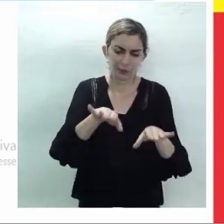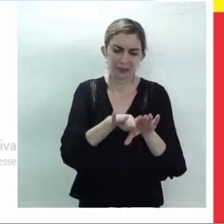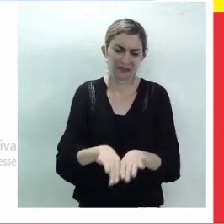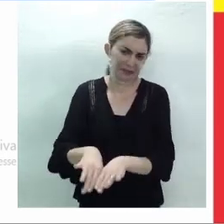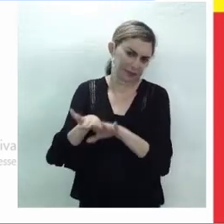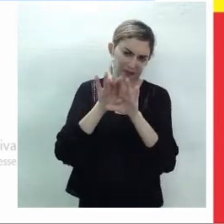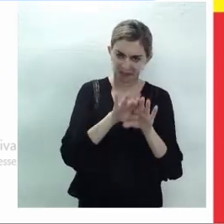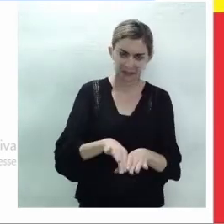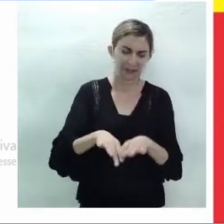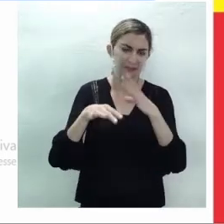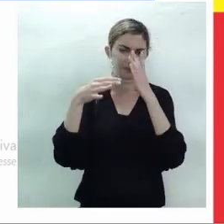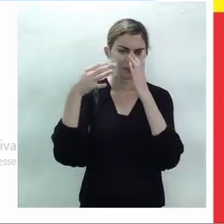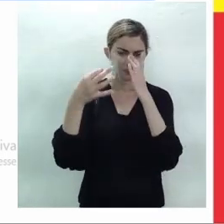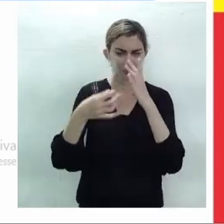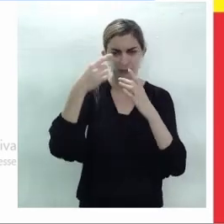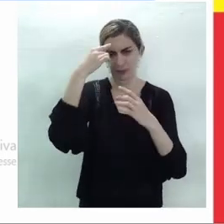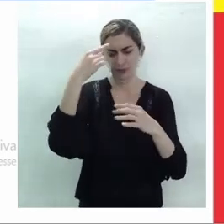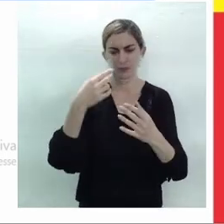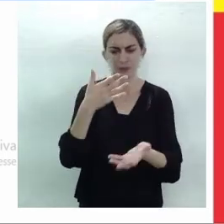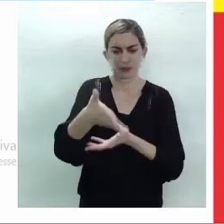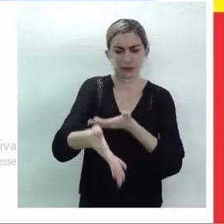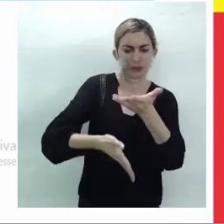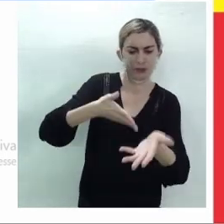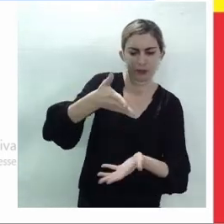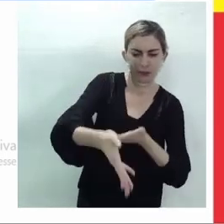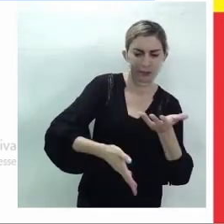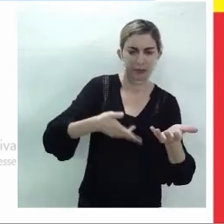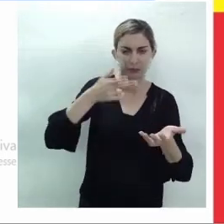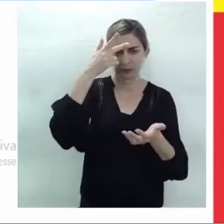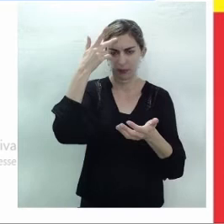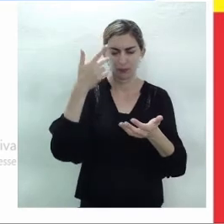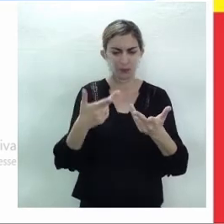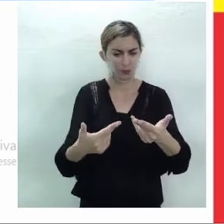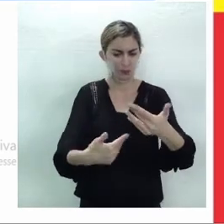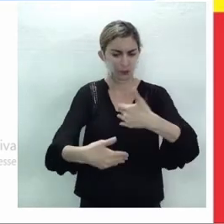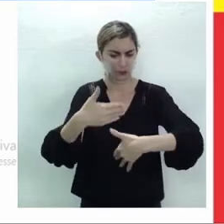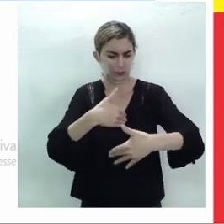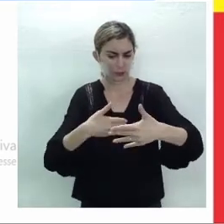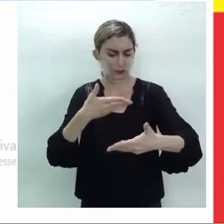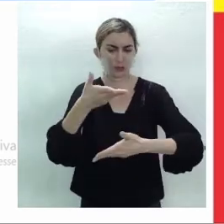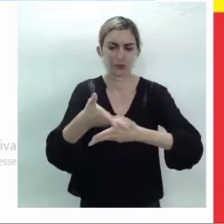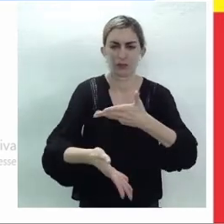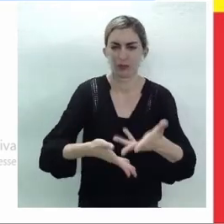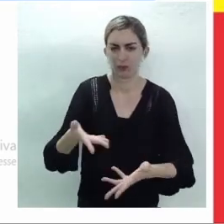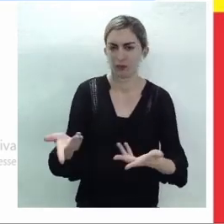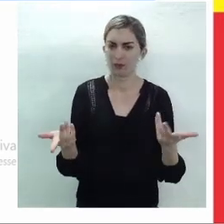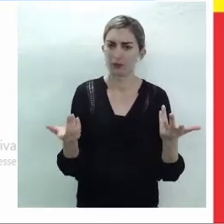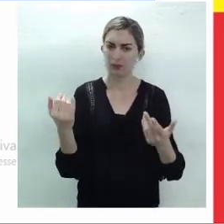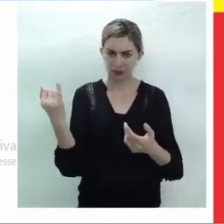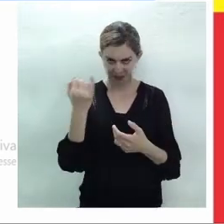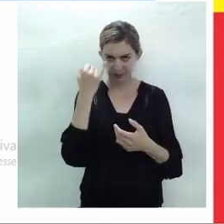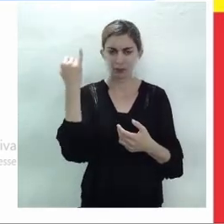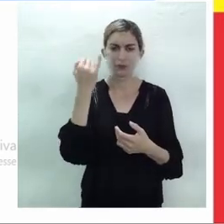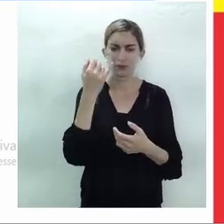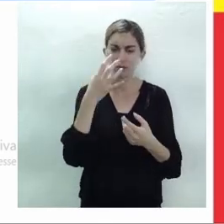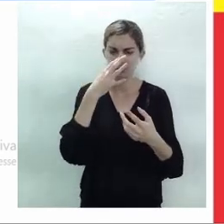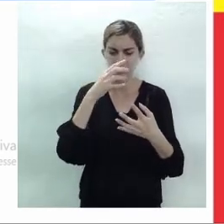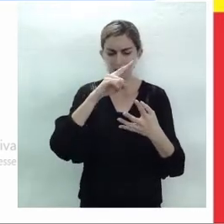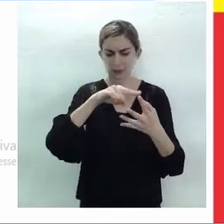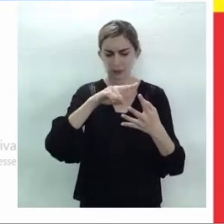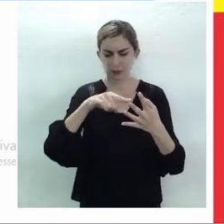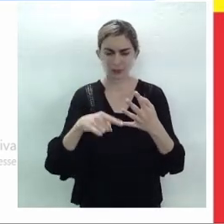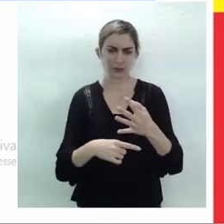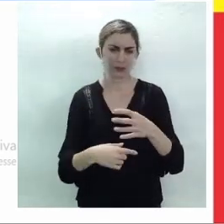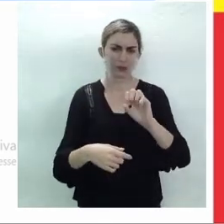a honestidade, o ideal de tratar os outros como nós queremos ser tratados. Então é importante observar